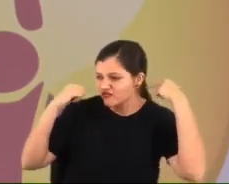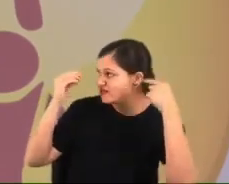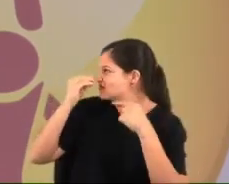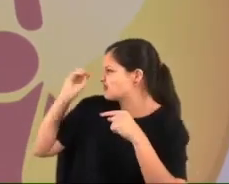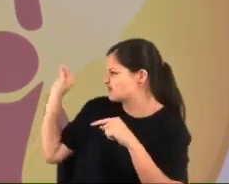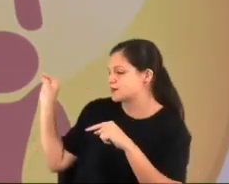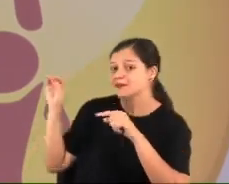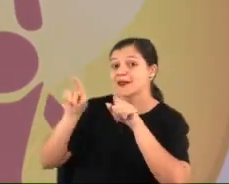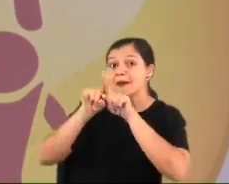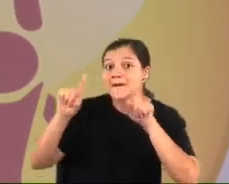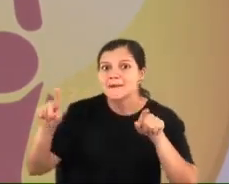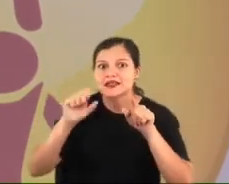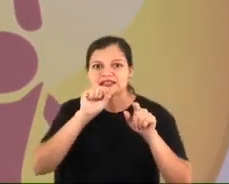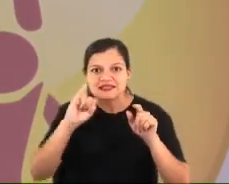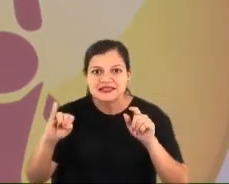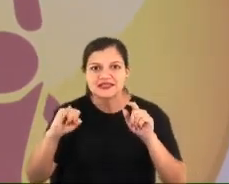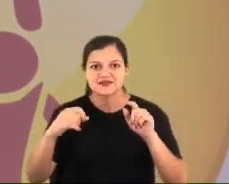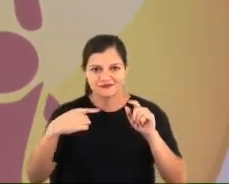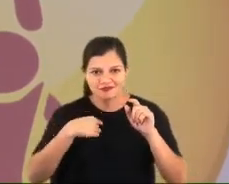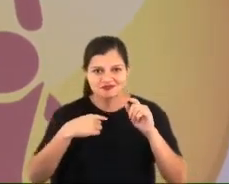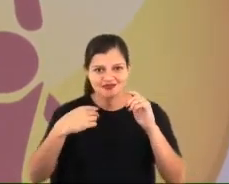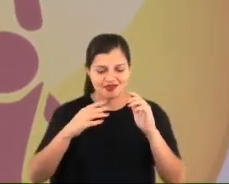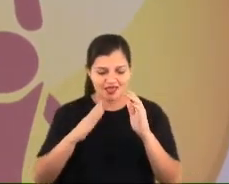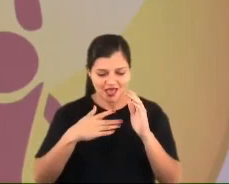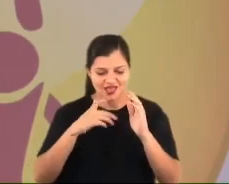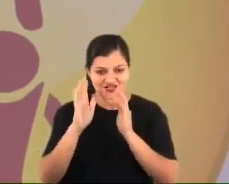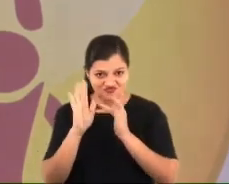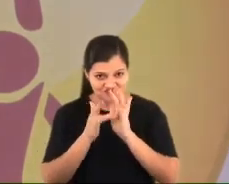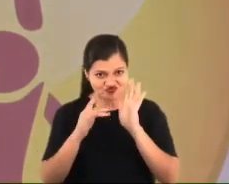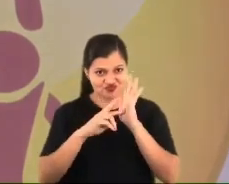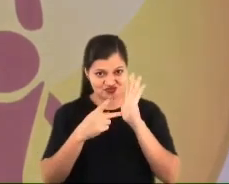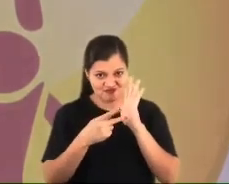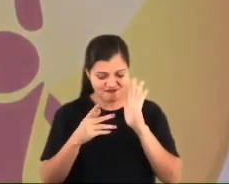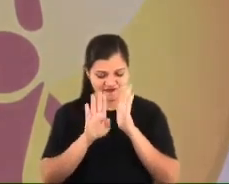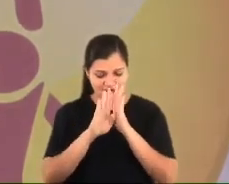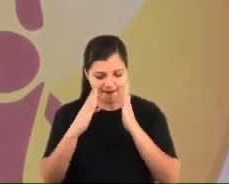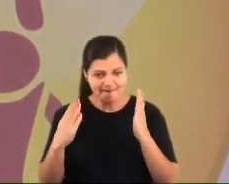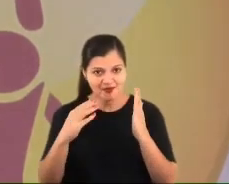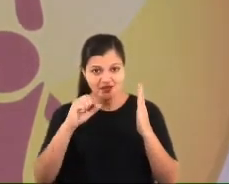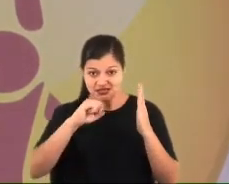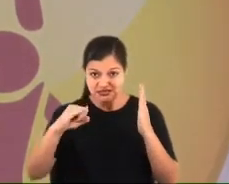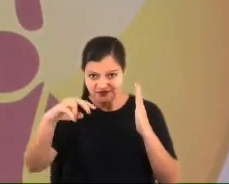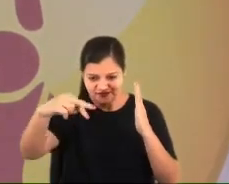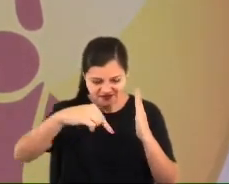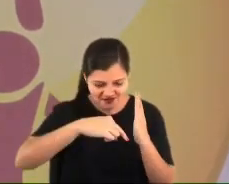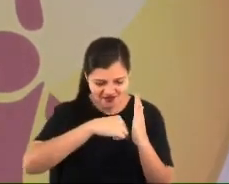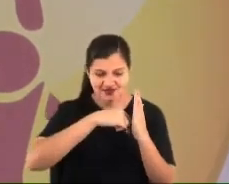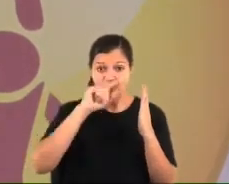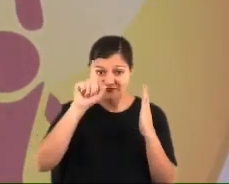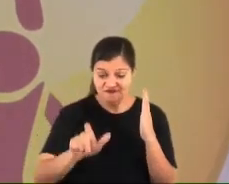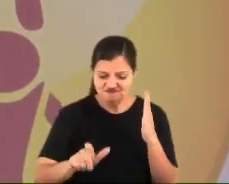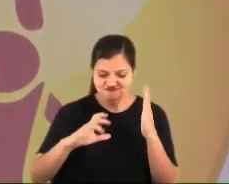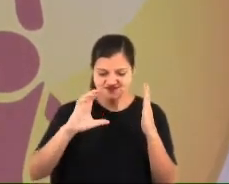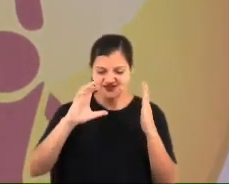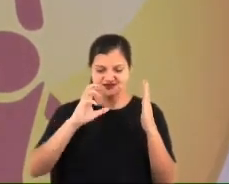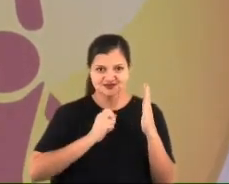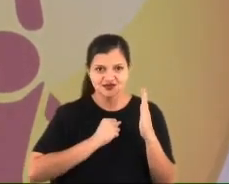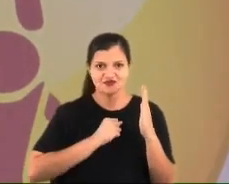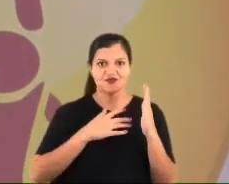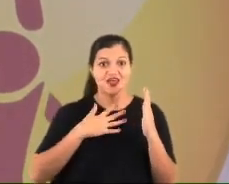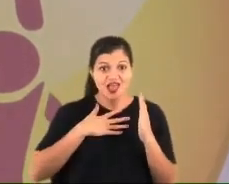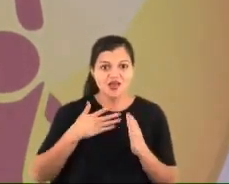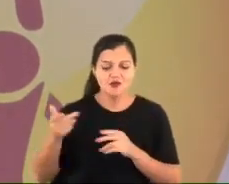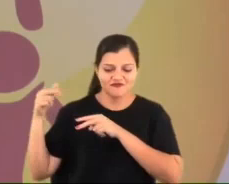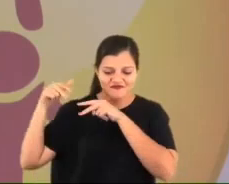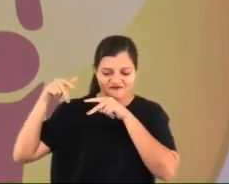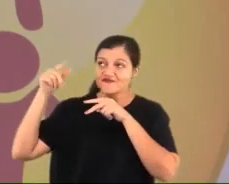salvo, entrará e sairá, encontrará pastagem. O ladrão vem apenas para roubar, matar e destruir. Eu vim para que tenham vida e